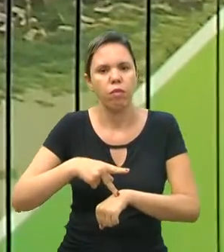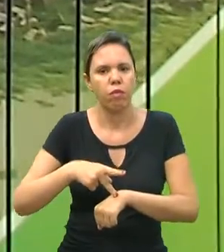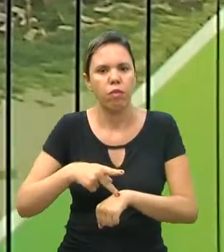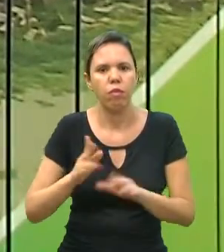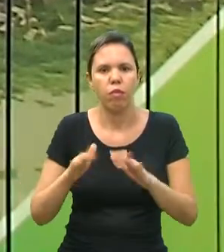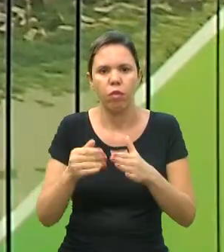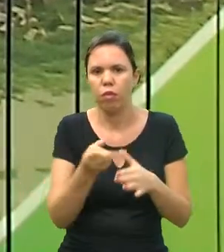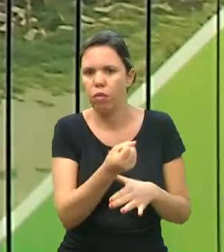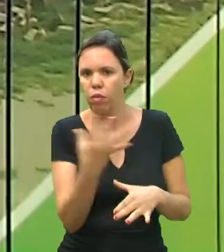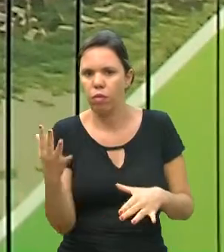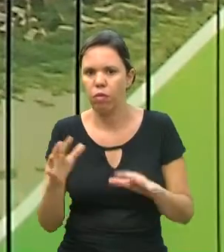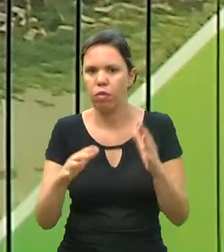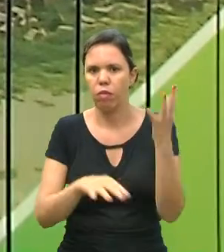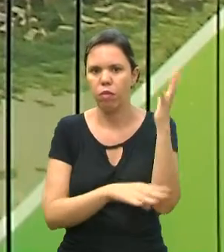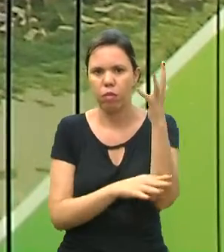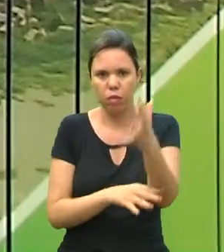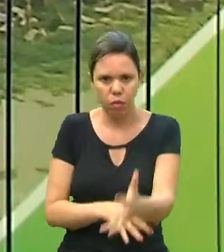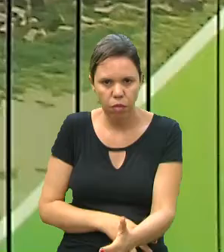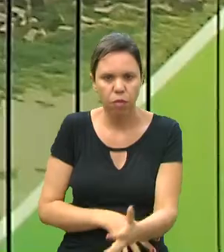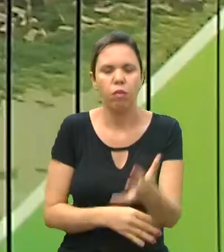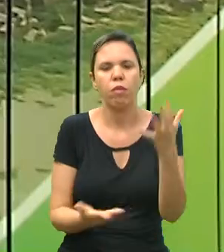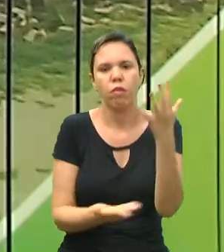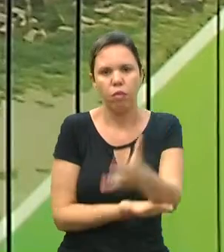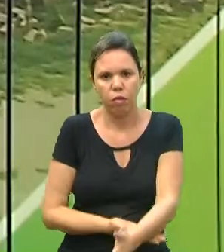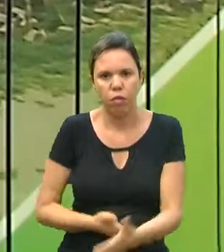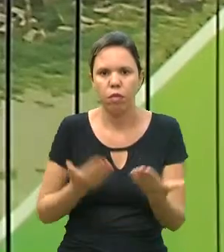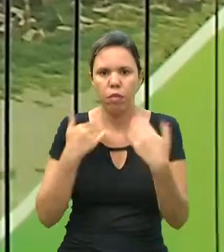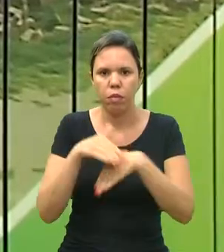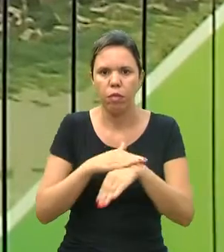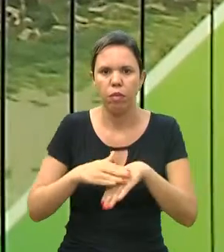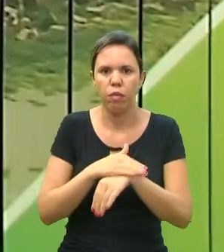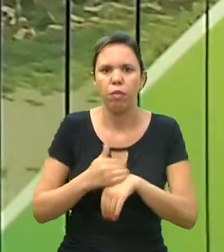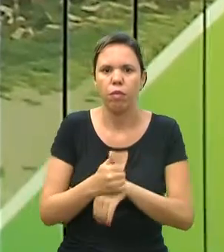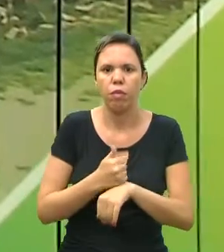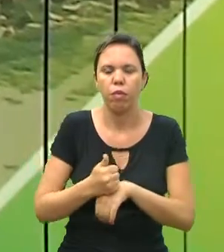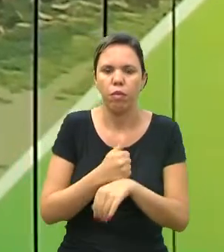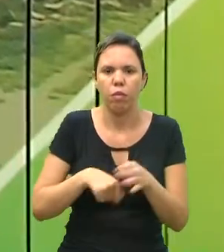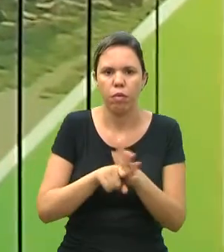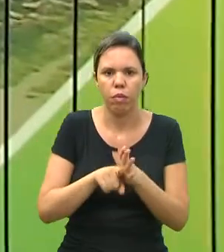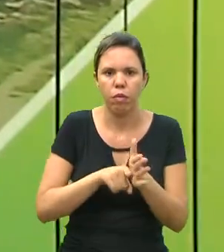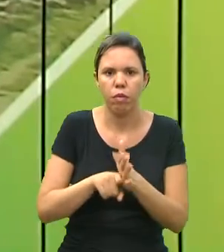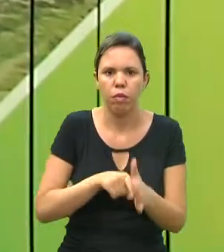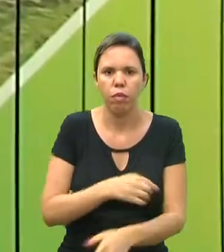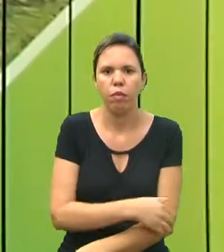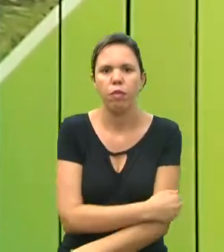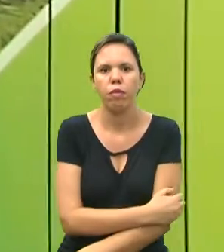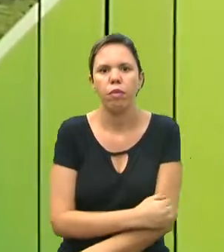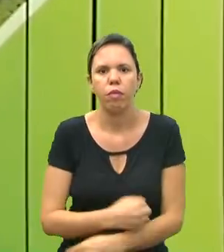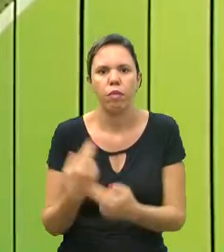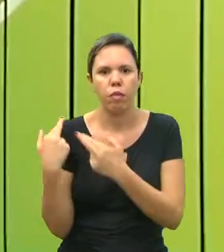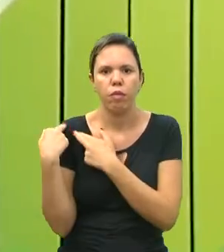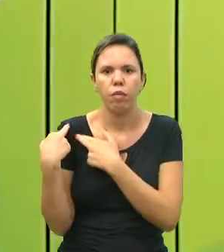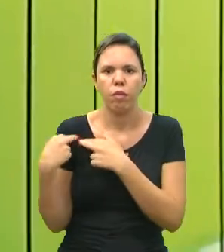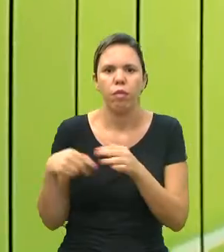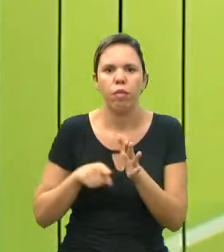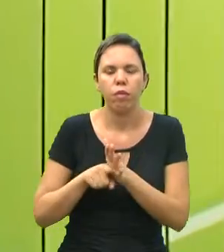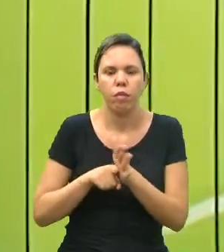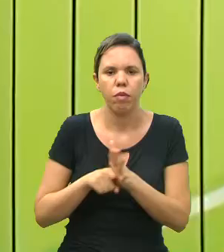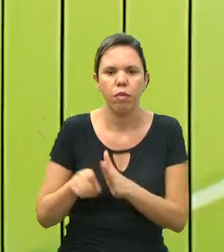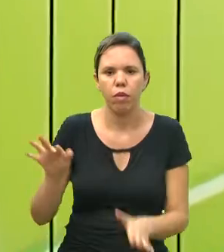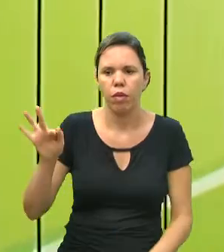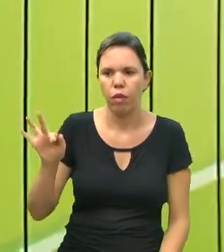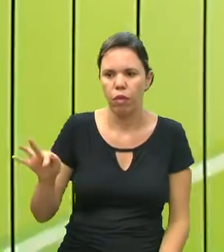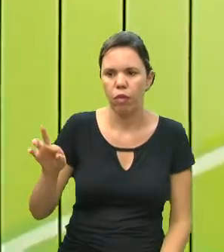mais concentram desmatamento. A gente vai conversar agora com um dos pesquisadores responsáveis por essa pesquisa, que é